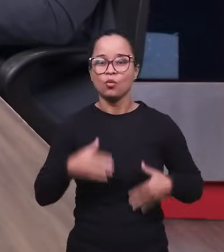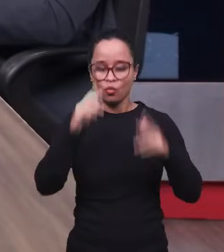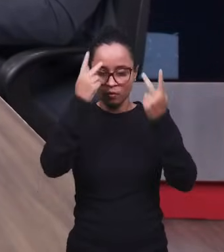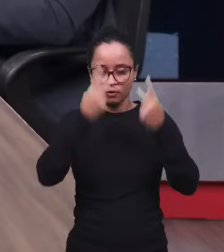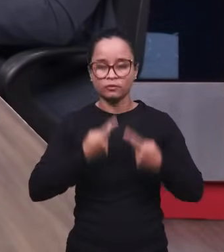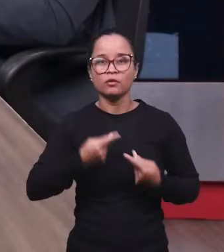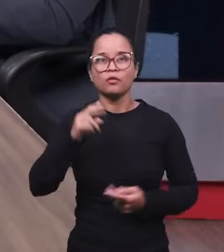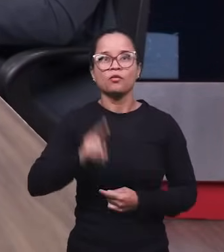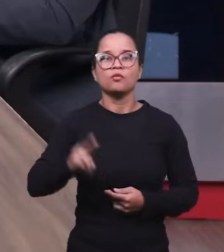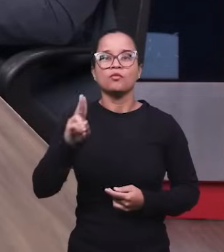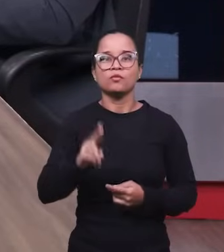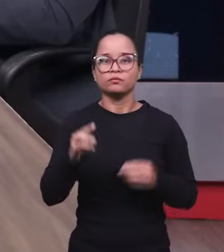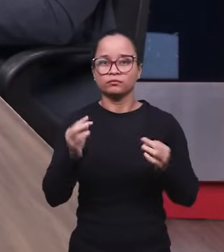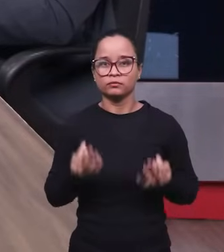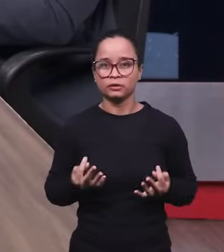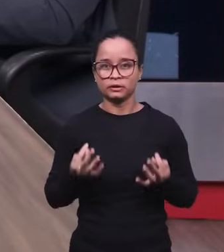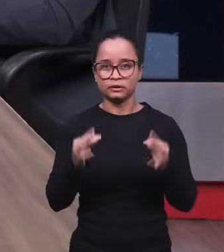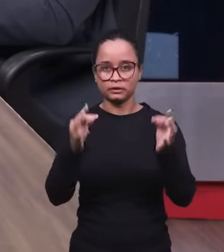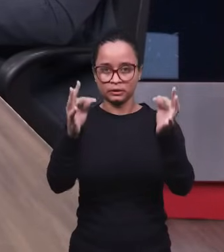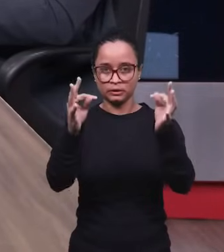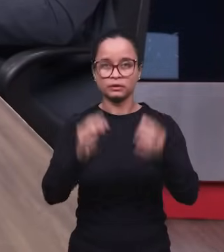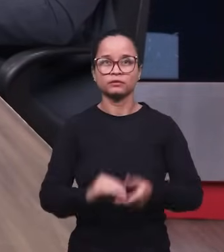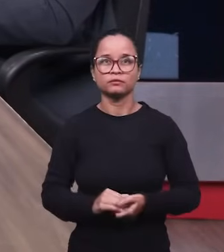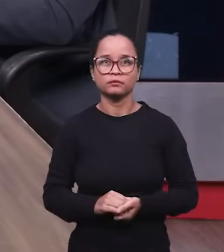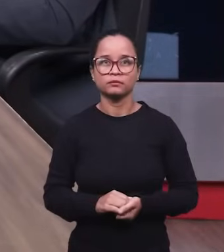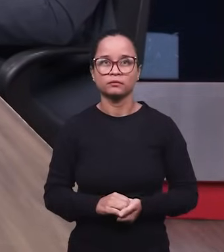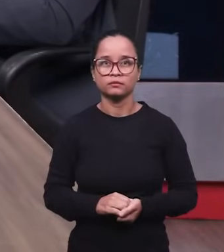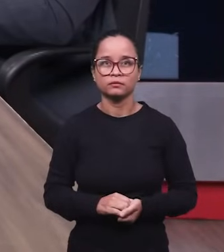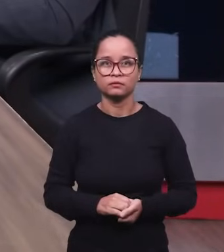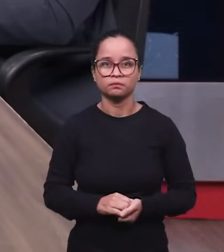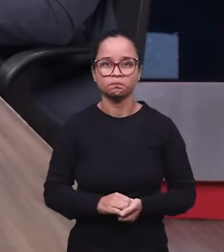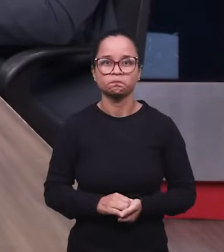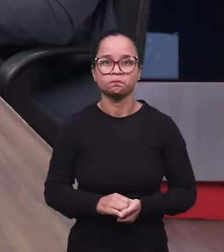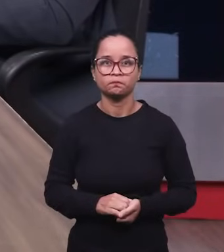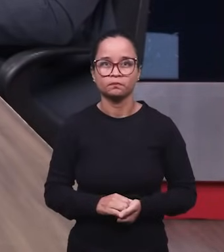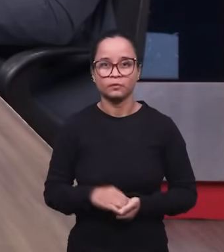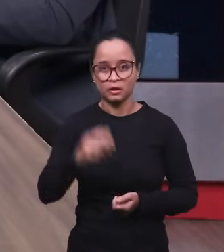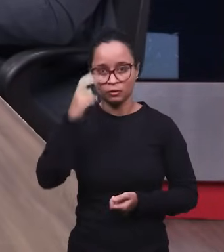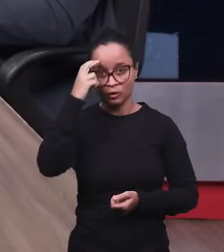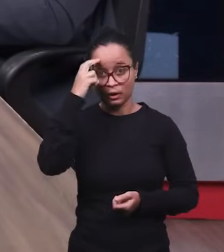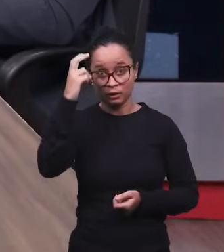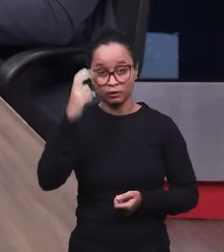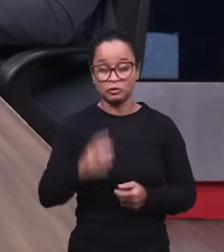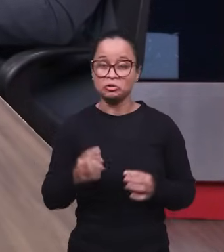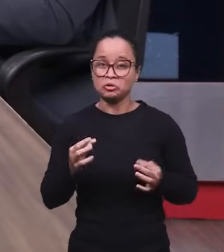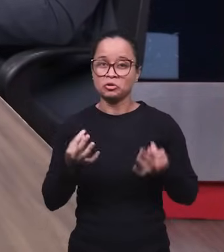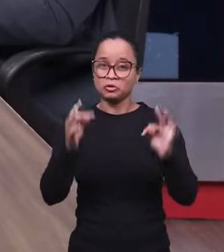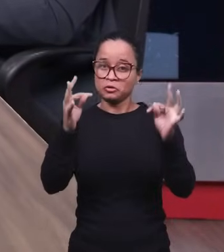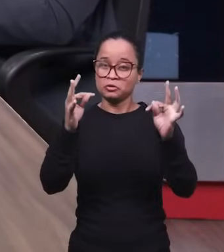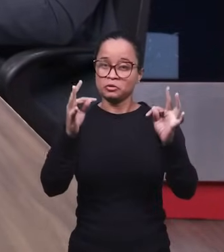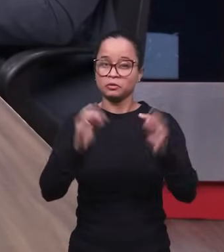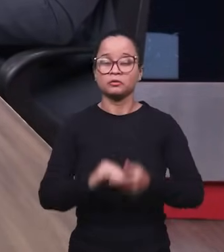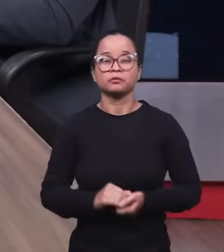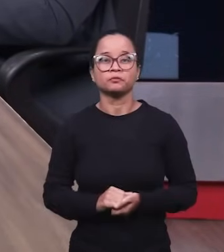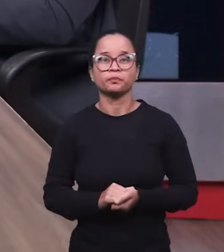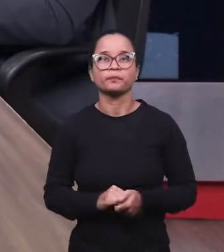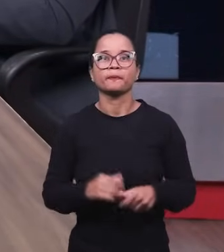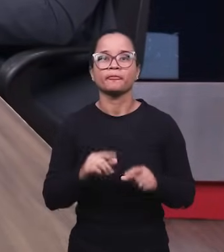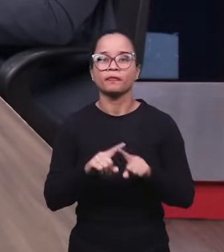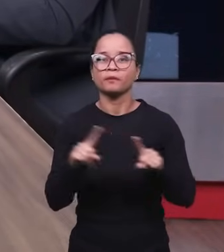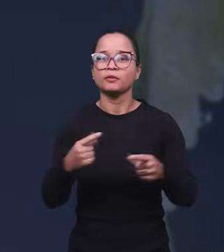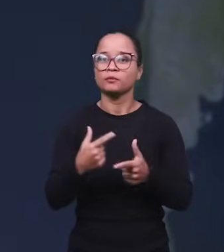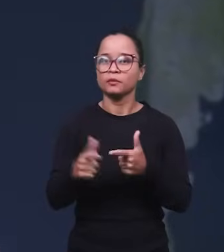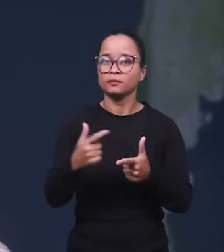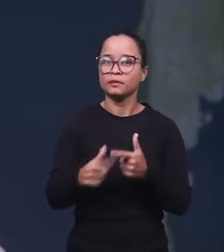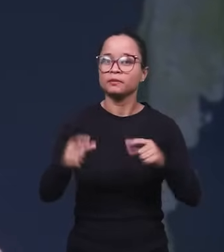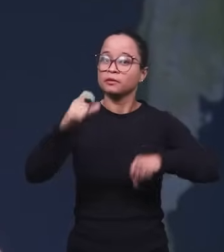tentar colocar isso usando a transmissão através da inteligência artificial. O grande problema é